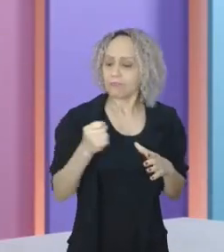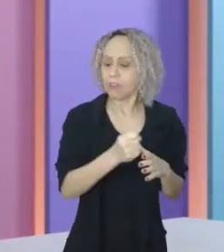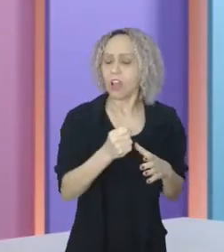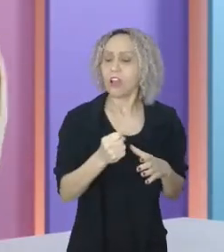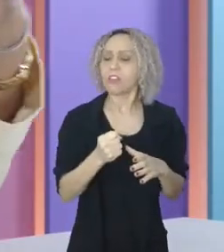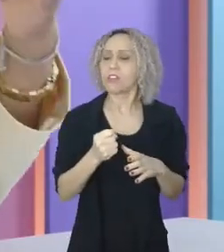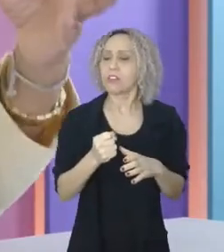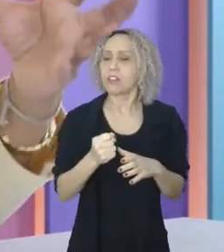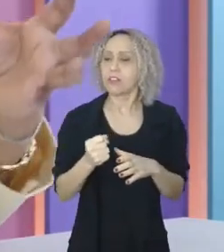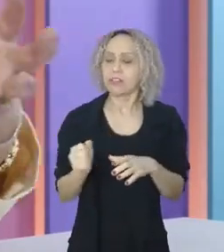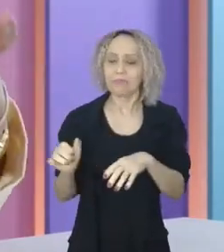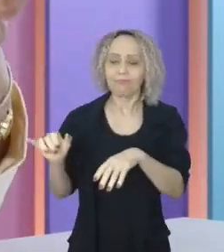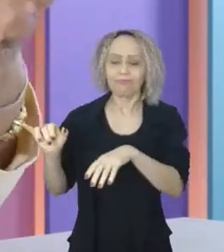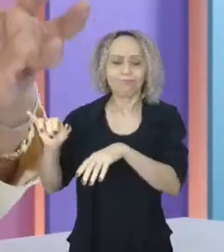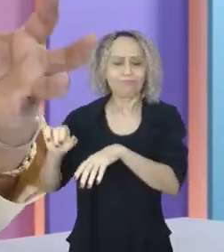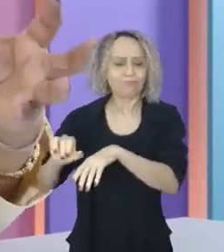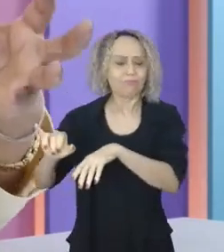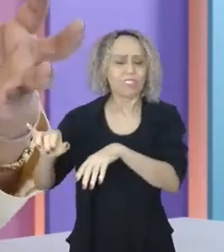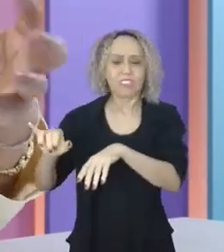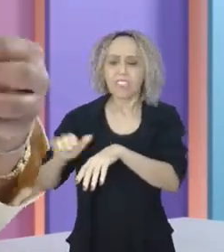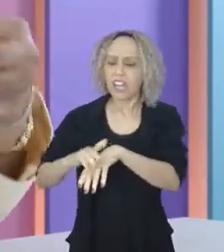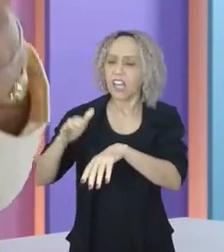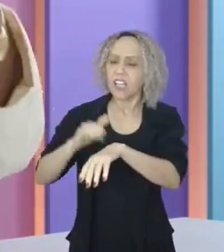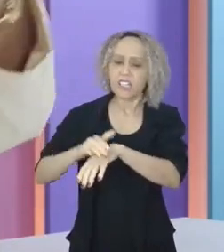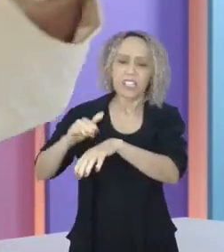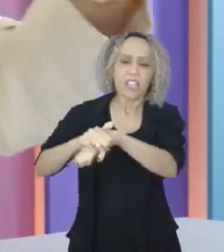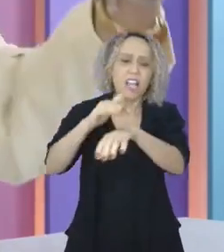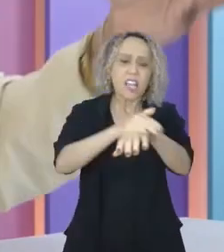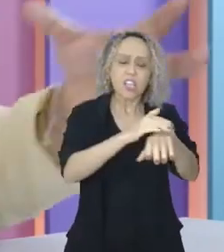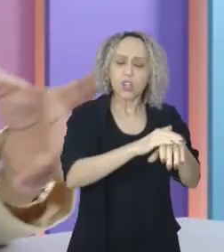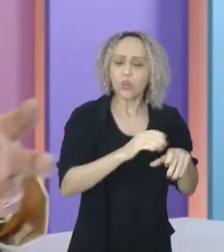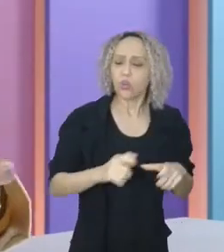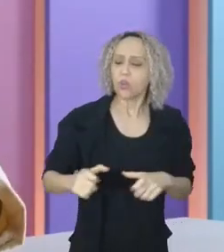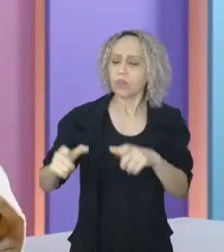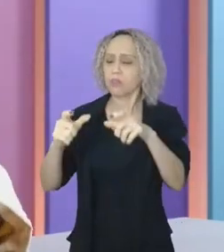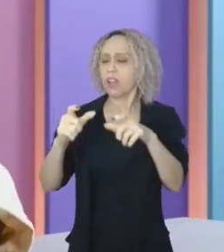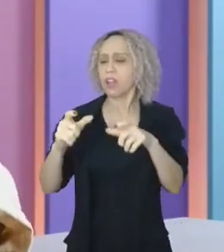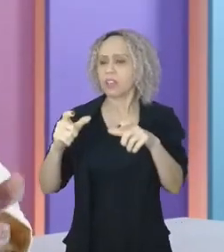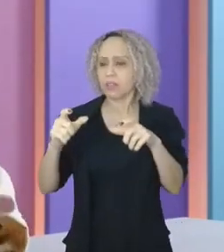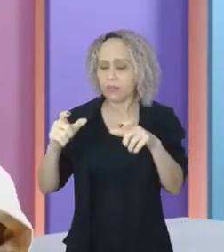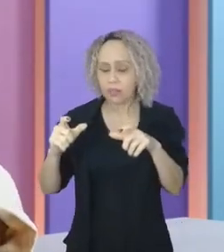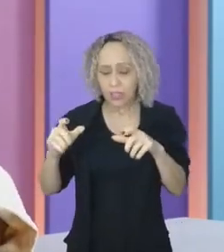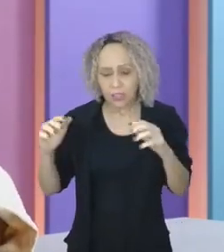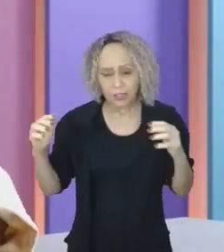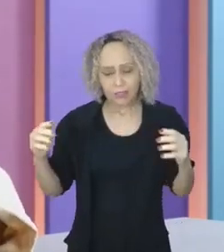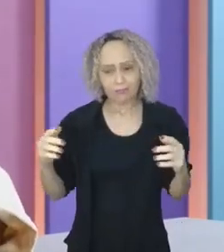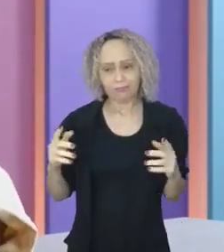ocupando todos os espaços de poder e decisão junto com o conjunto